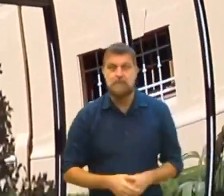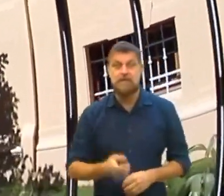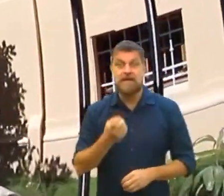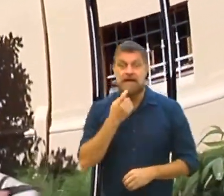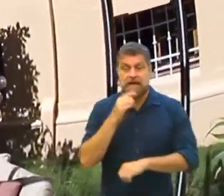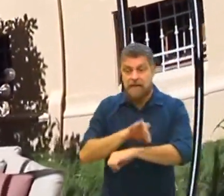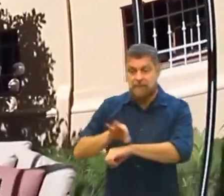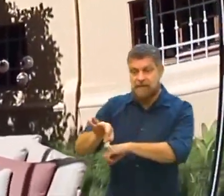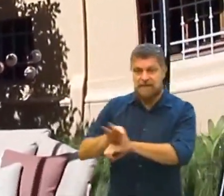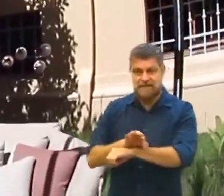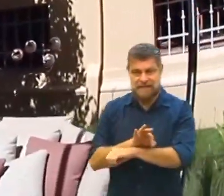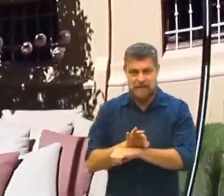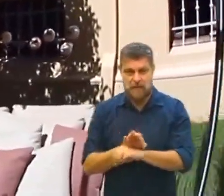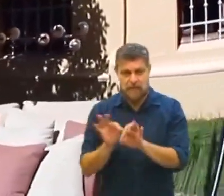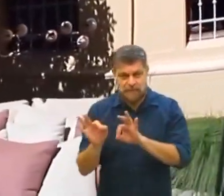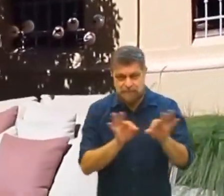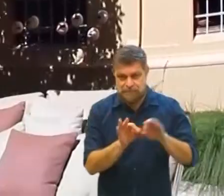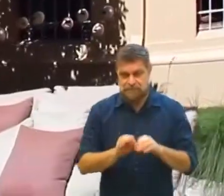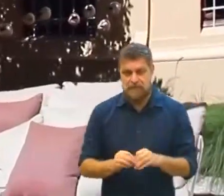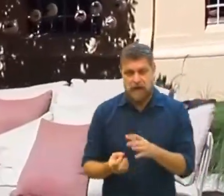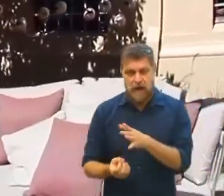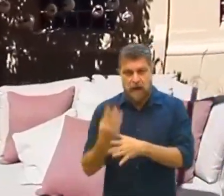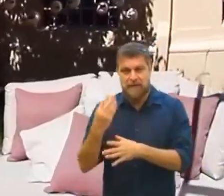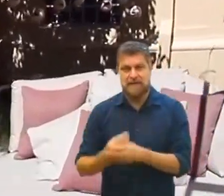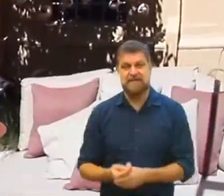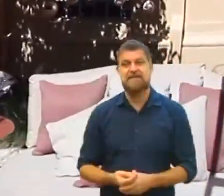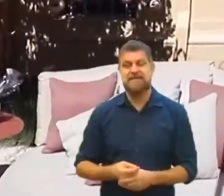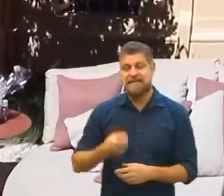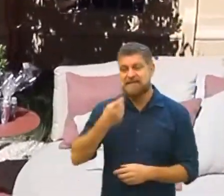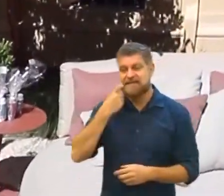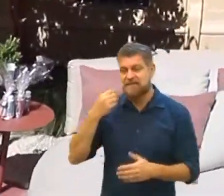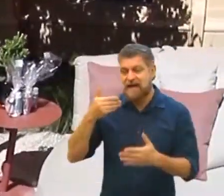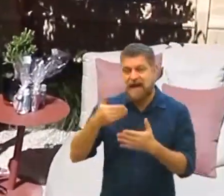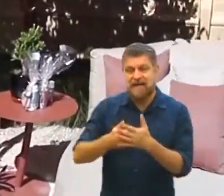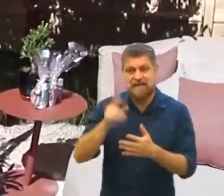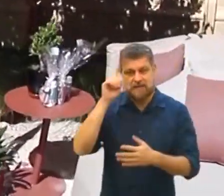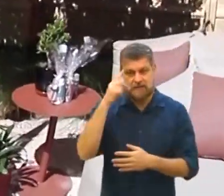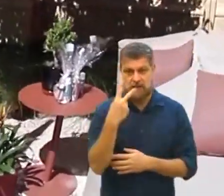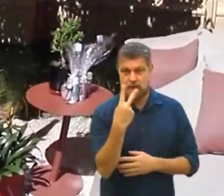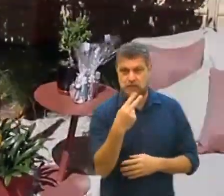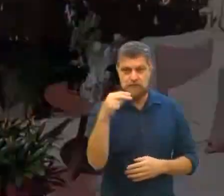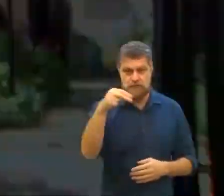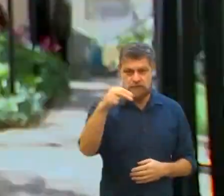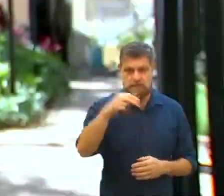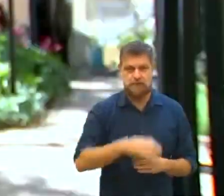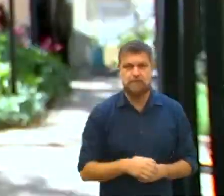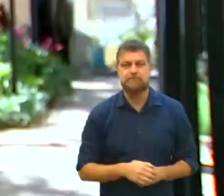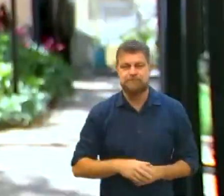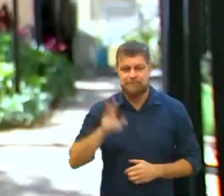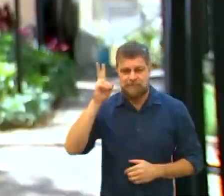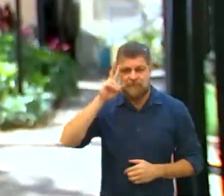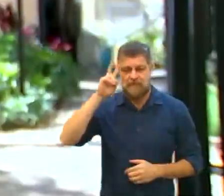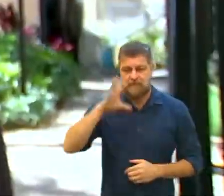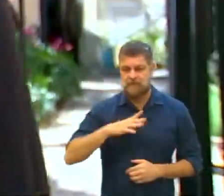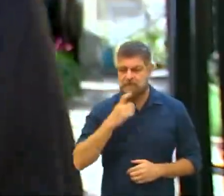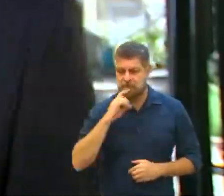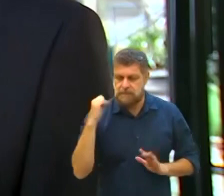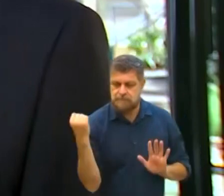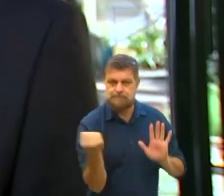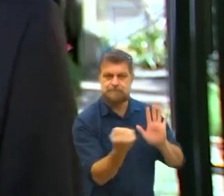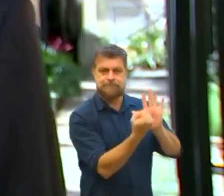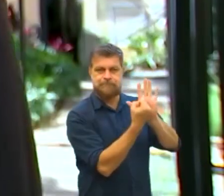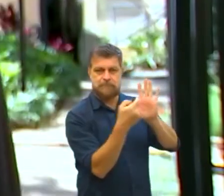ao público nesta sexta-feira e vai até o dia 2 de novembro. É um patrimônio histórico da cidade, né?